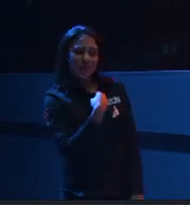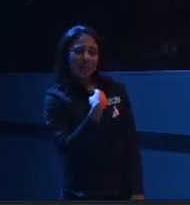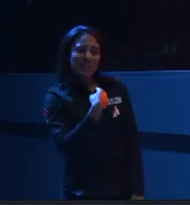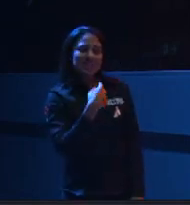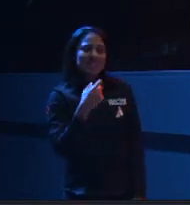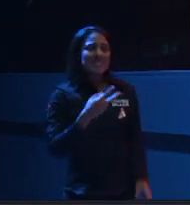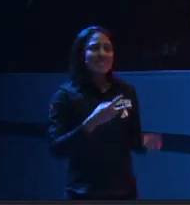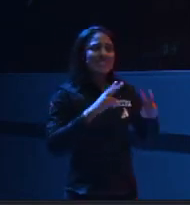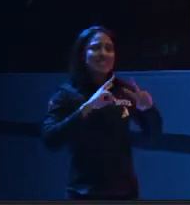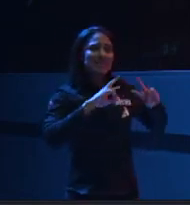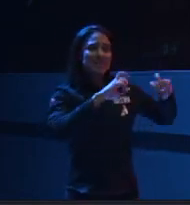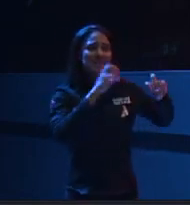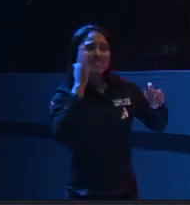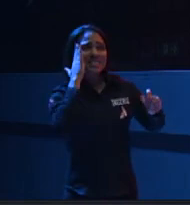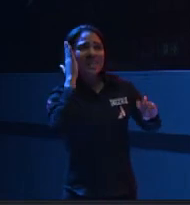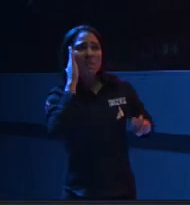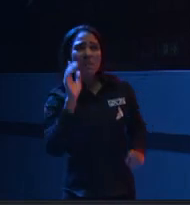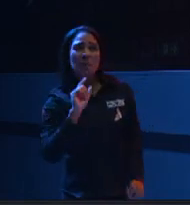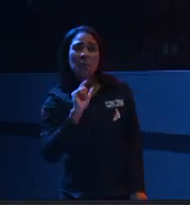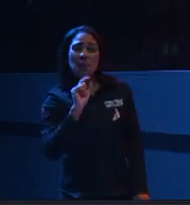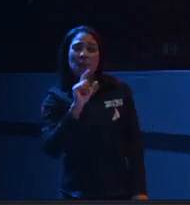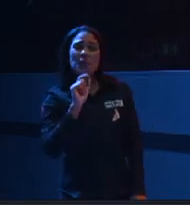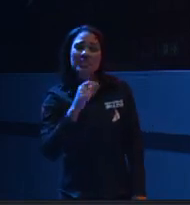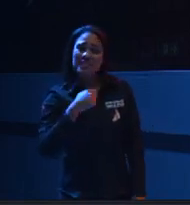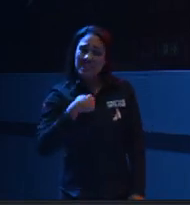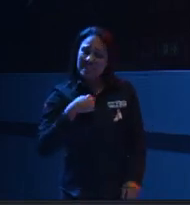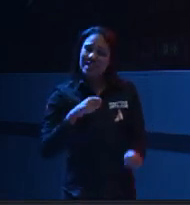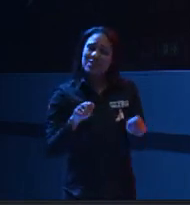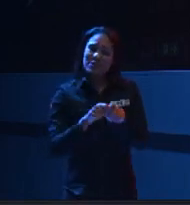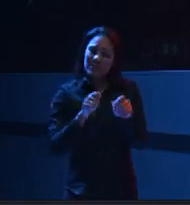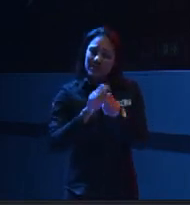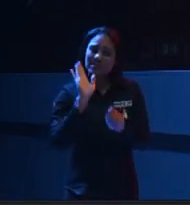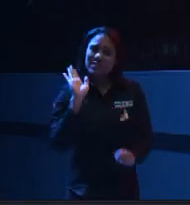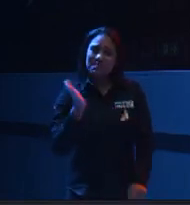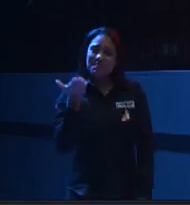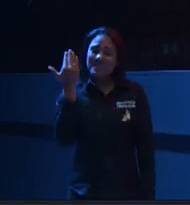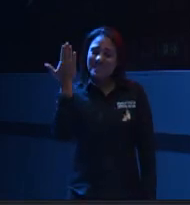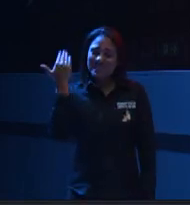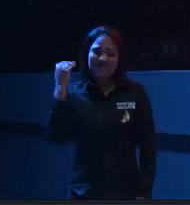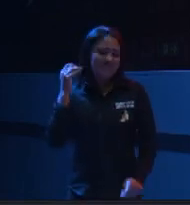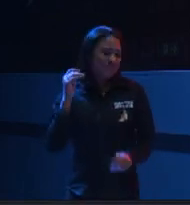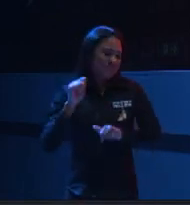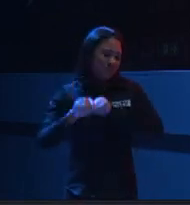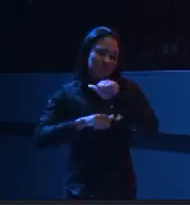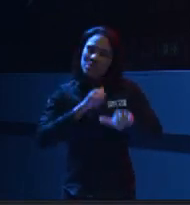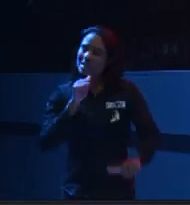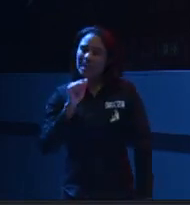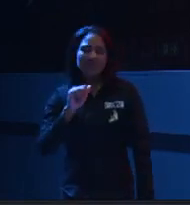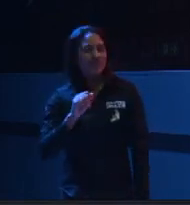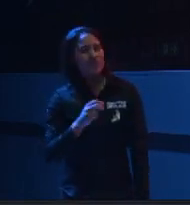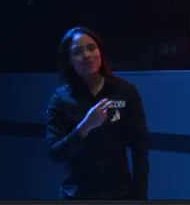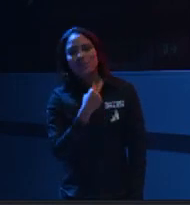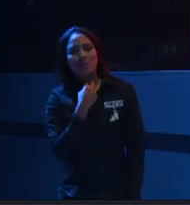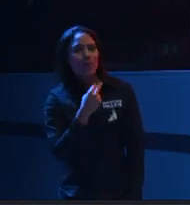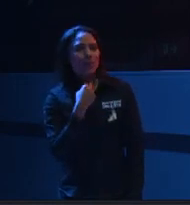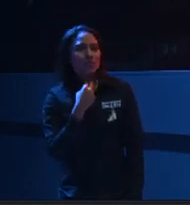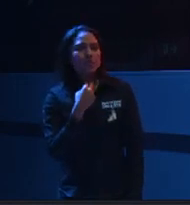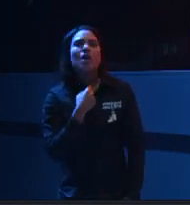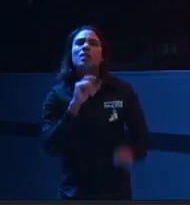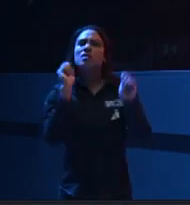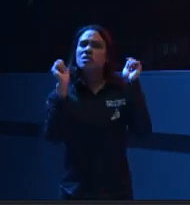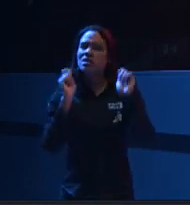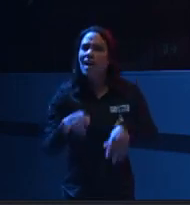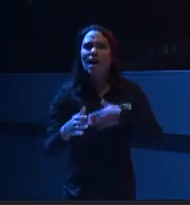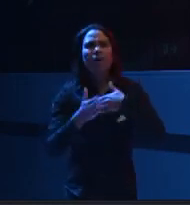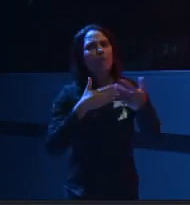que o sangue de Jesus nos purifica de todo o pecado de todo o pecado Adultério mentira qualquer problema